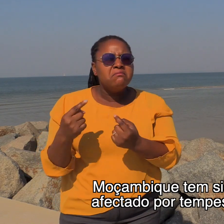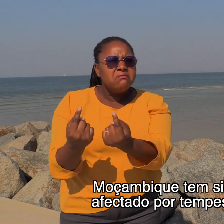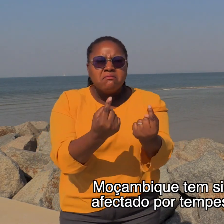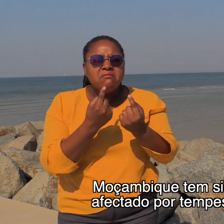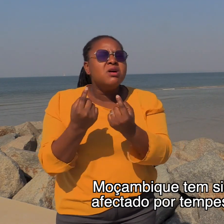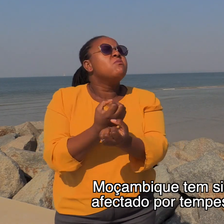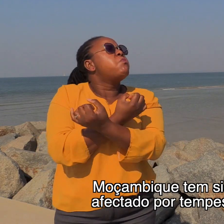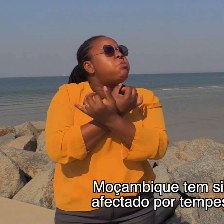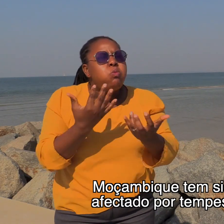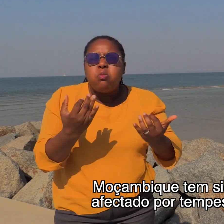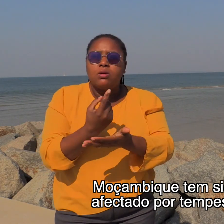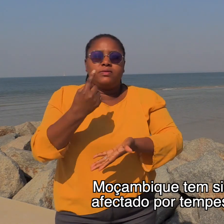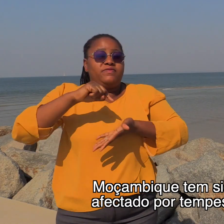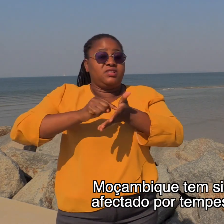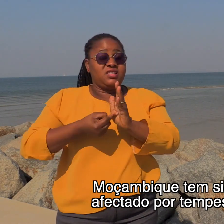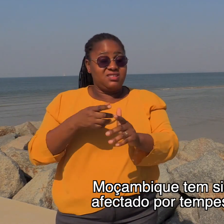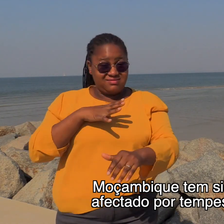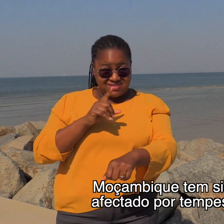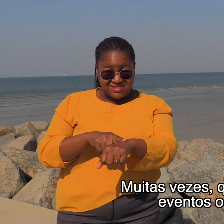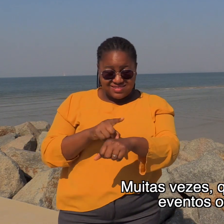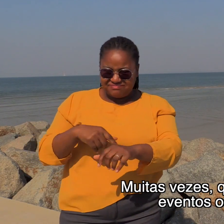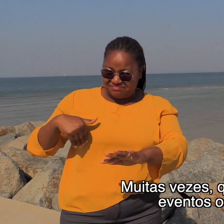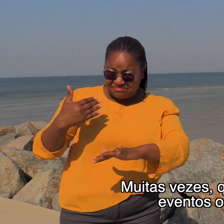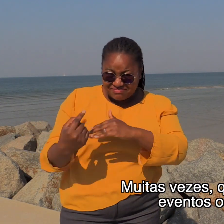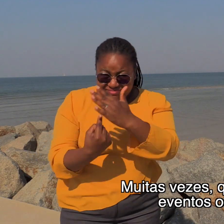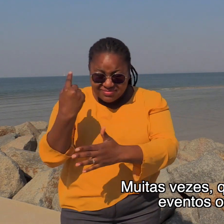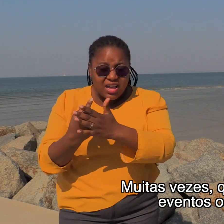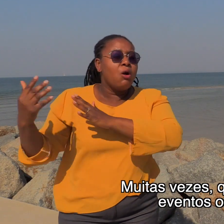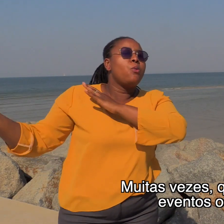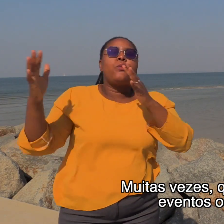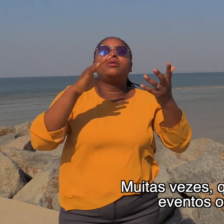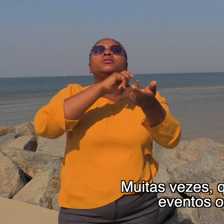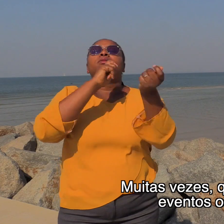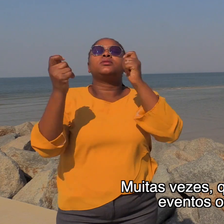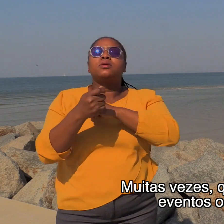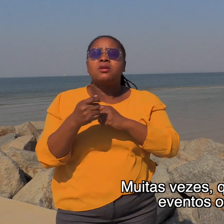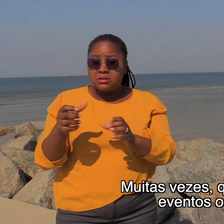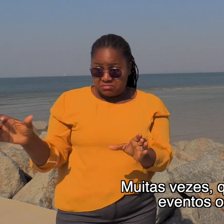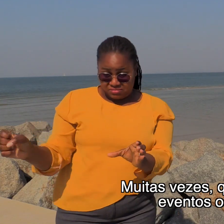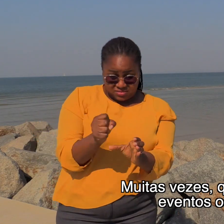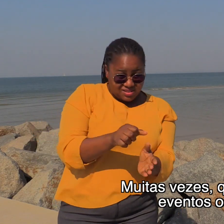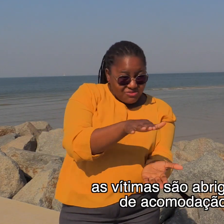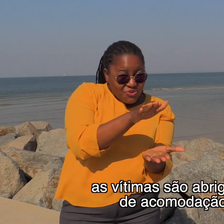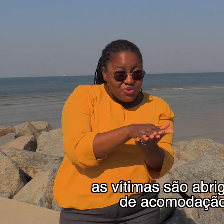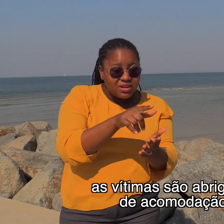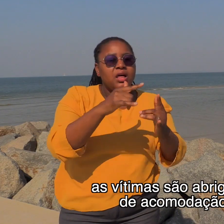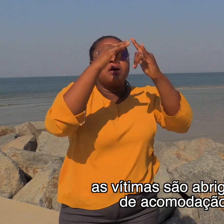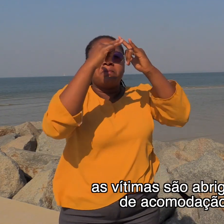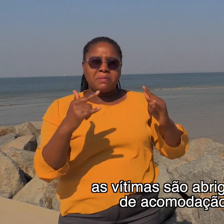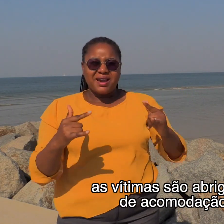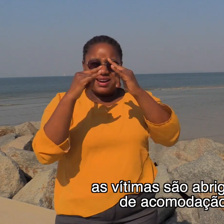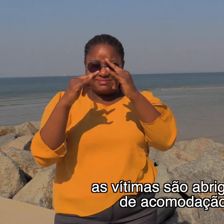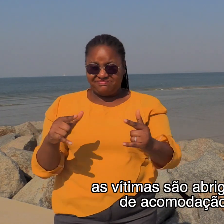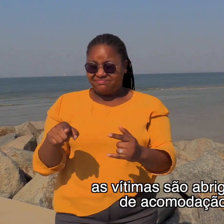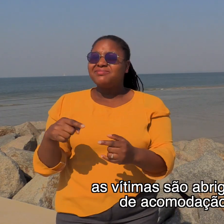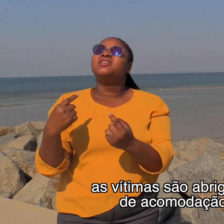ciclicamente afetado por tempestades e ciclones. Muitas vezes, quando estes eventos ocorrem, as vítimas